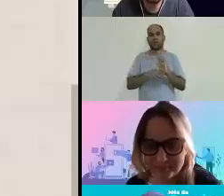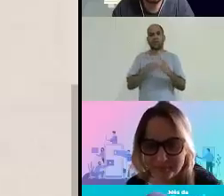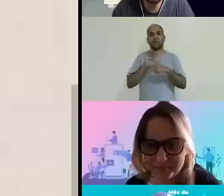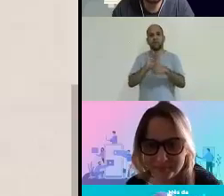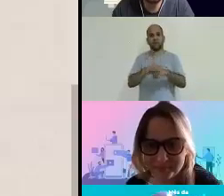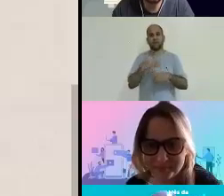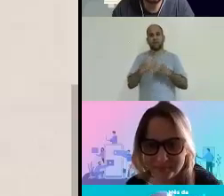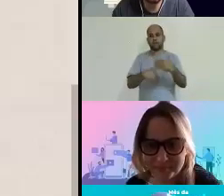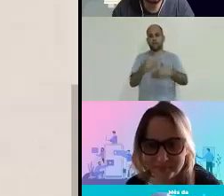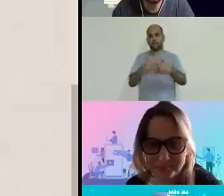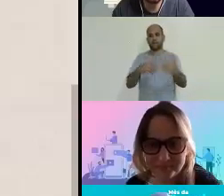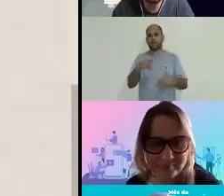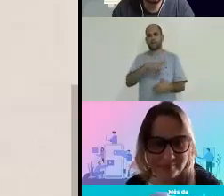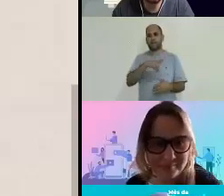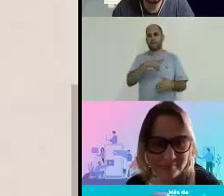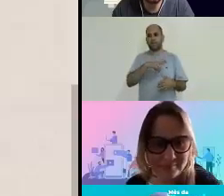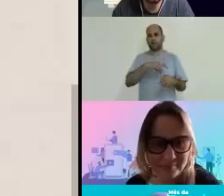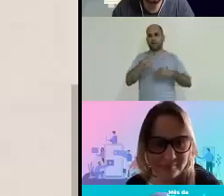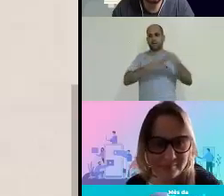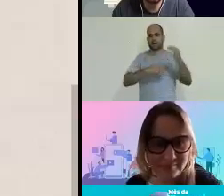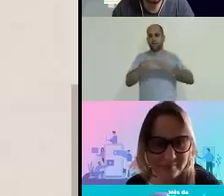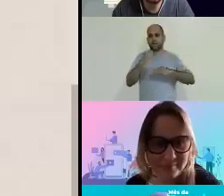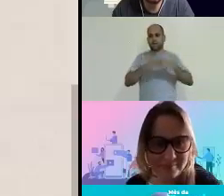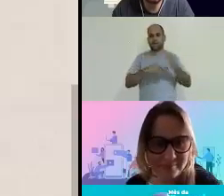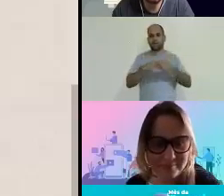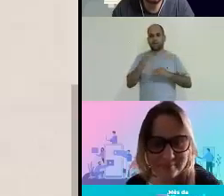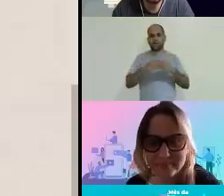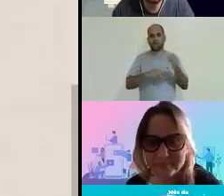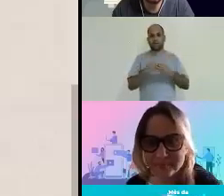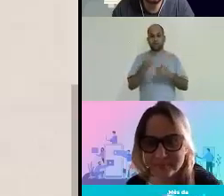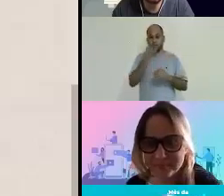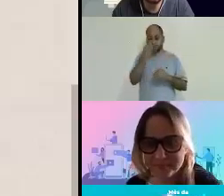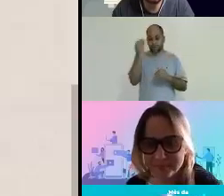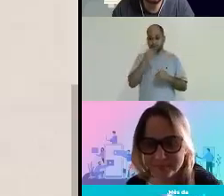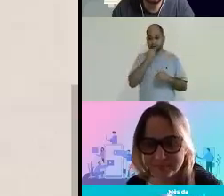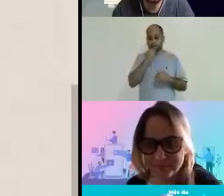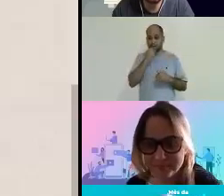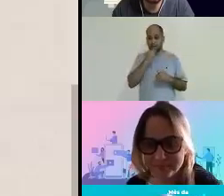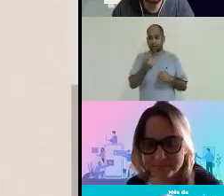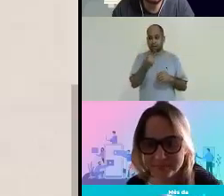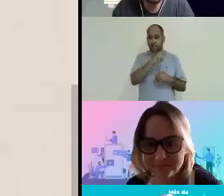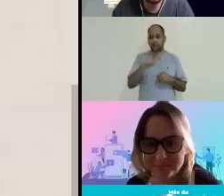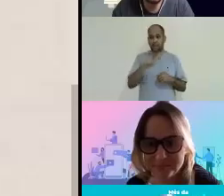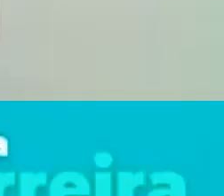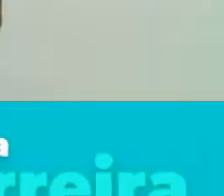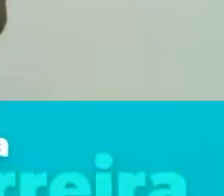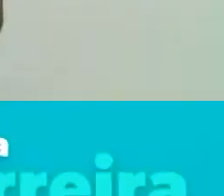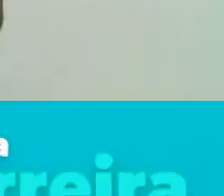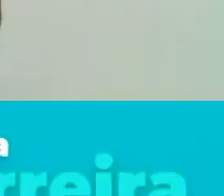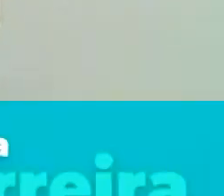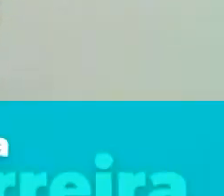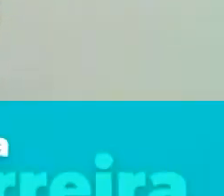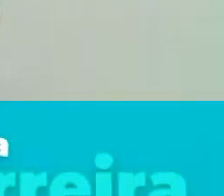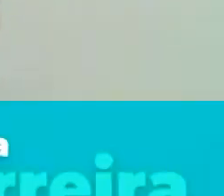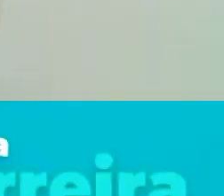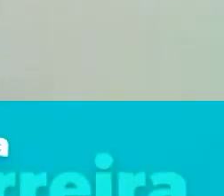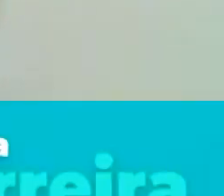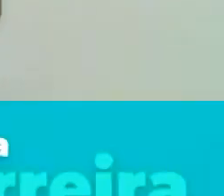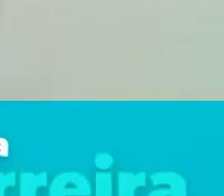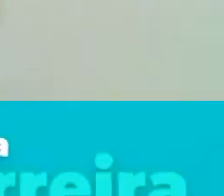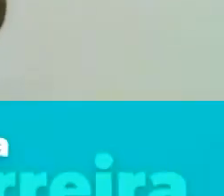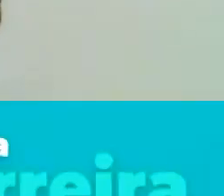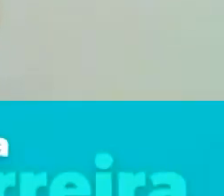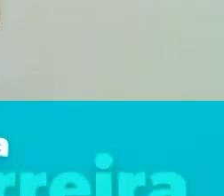pessoal, profissional, tá bom? Gente, não esquece, uma semana inteira de live de conteúdo, 5 horas